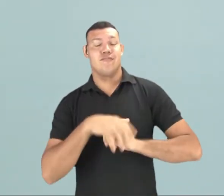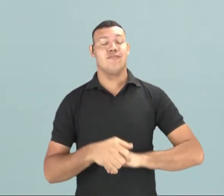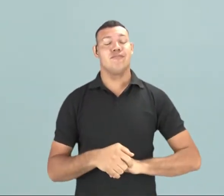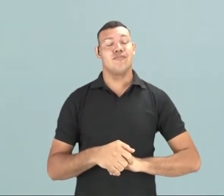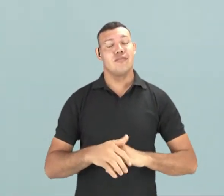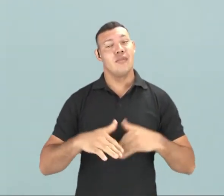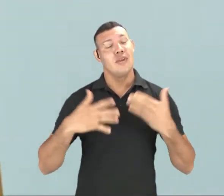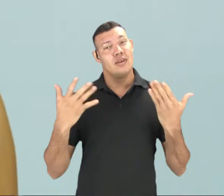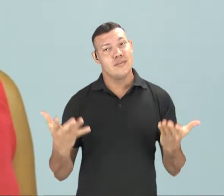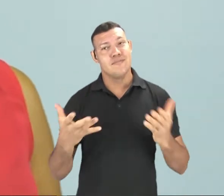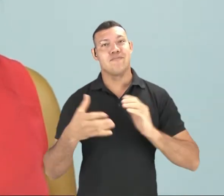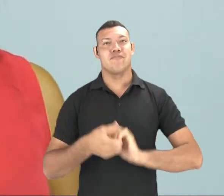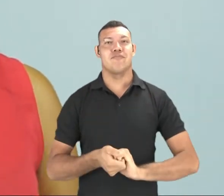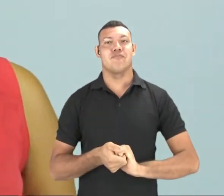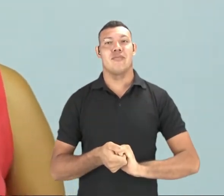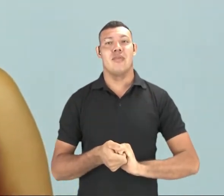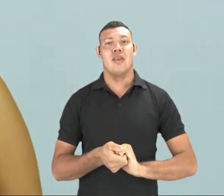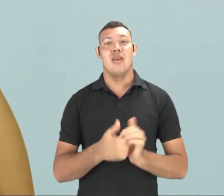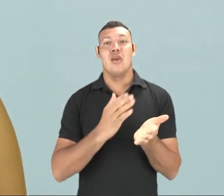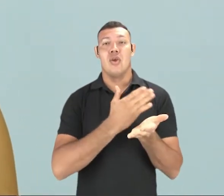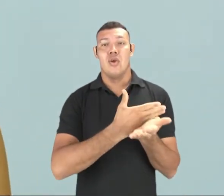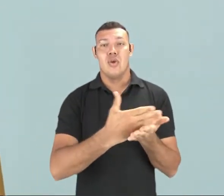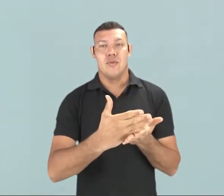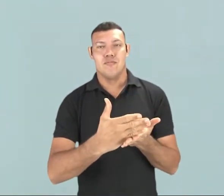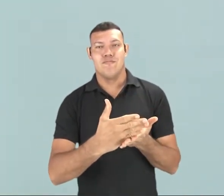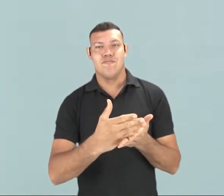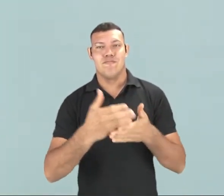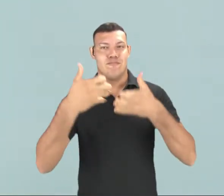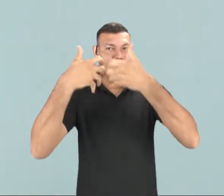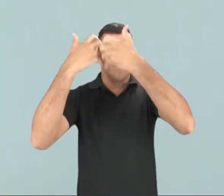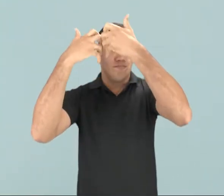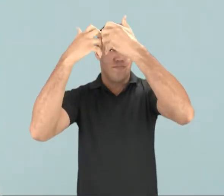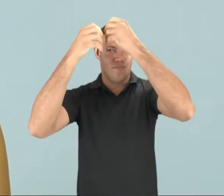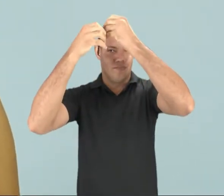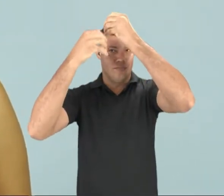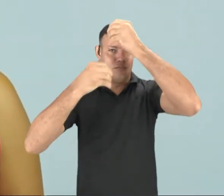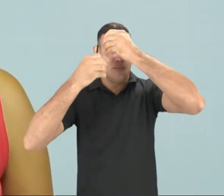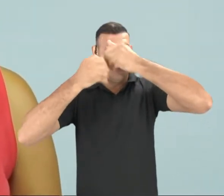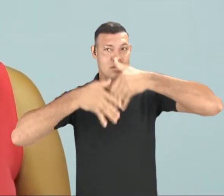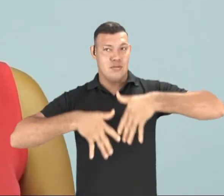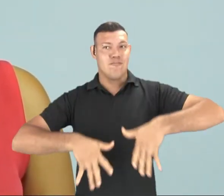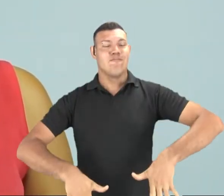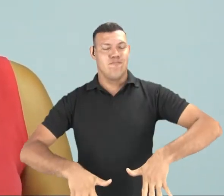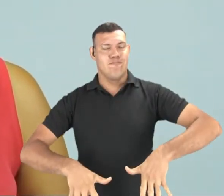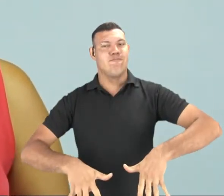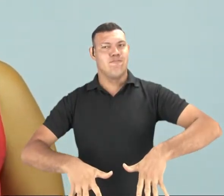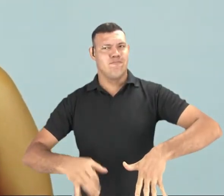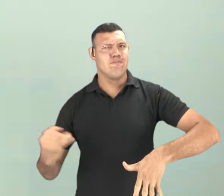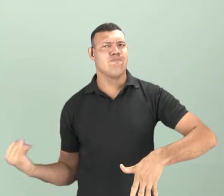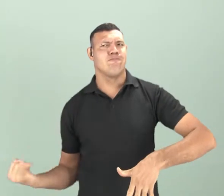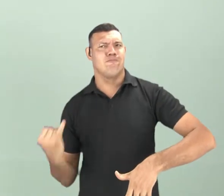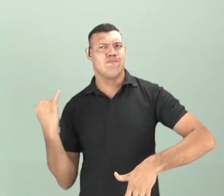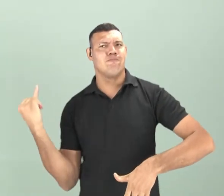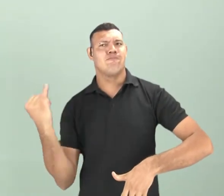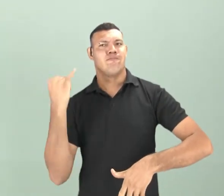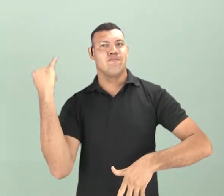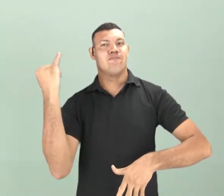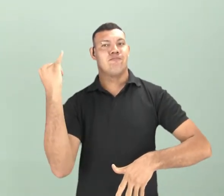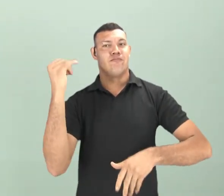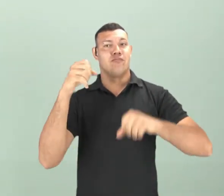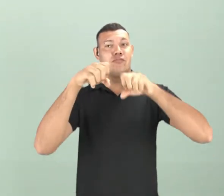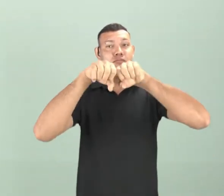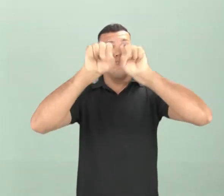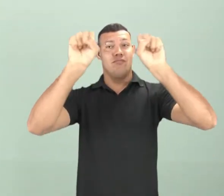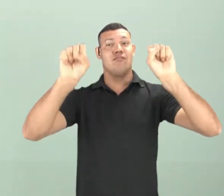Então, vamos para a introdução do sistema nervoso. O sistema nervoso é, sem dúvida, um dos mais importantes sistemas do